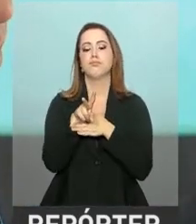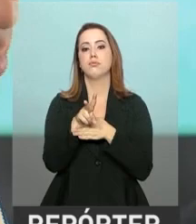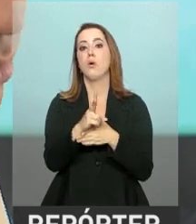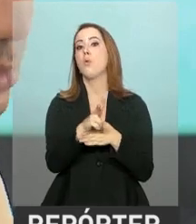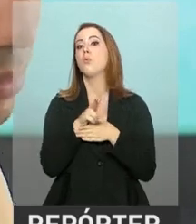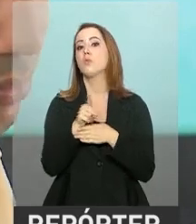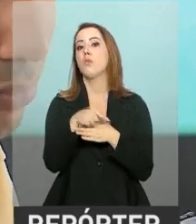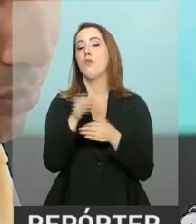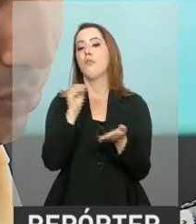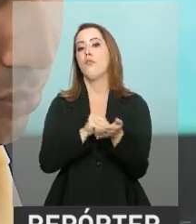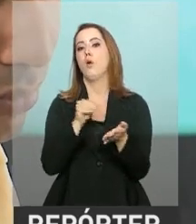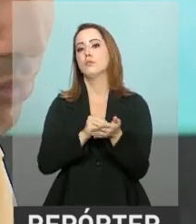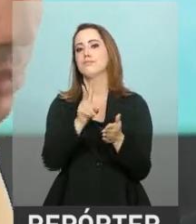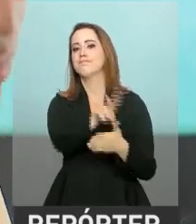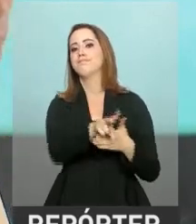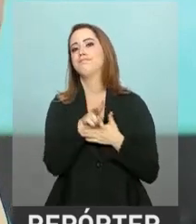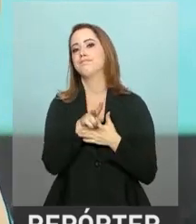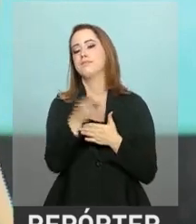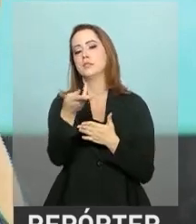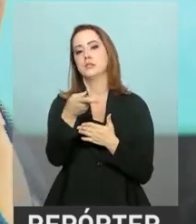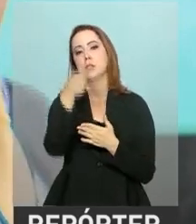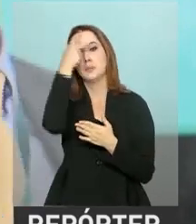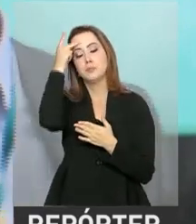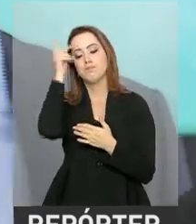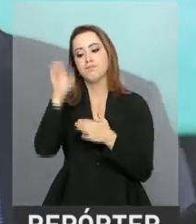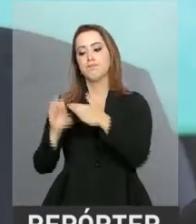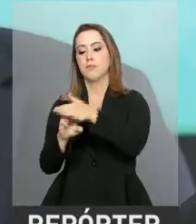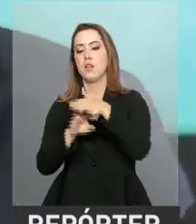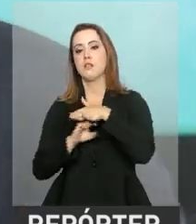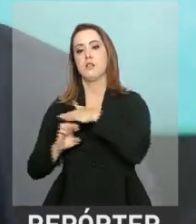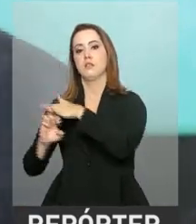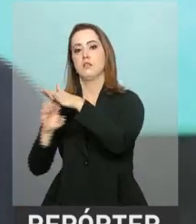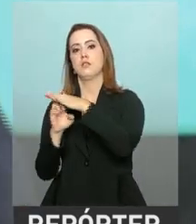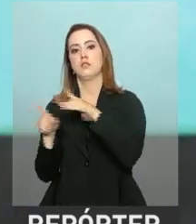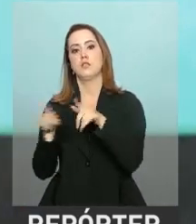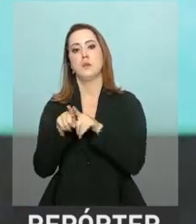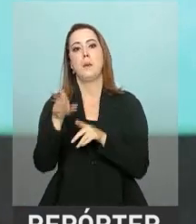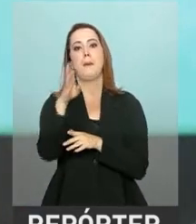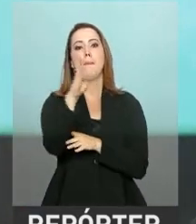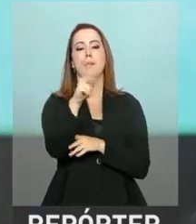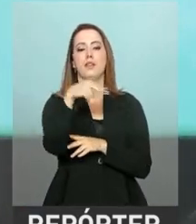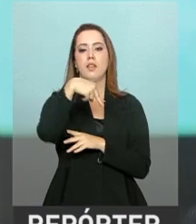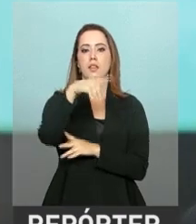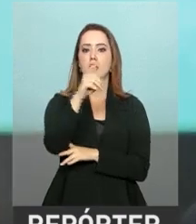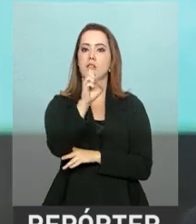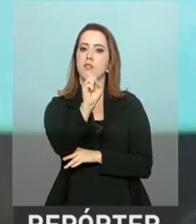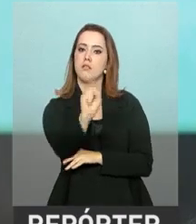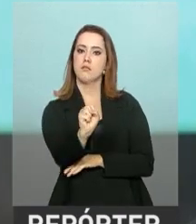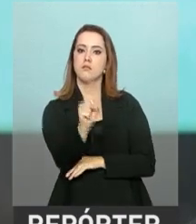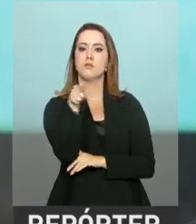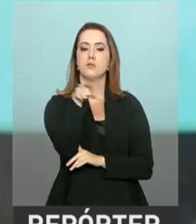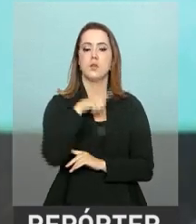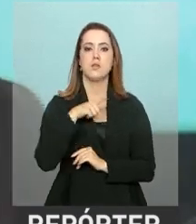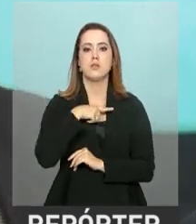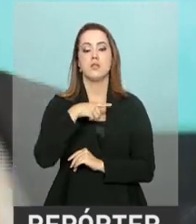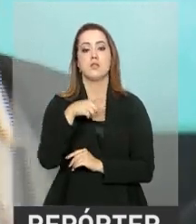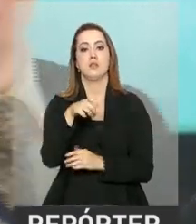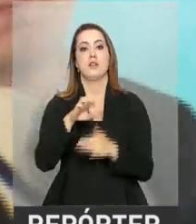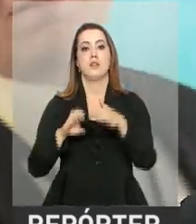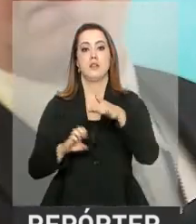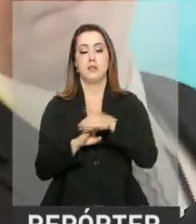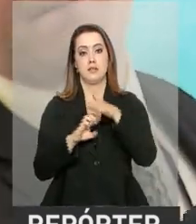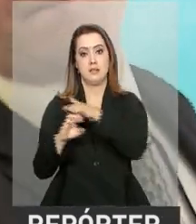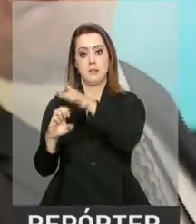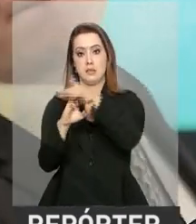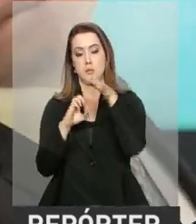as empresas, de linhas de financiamento do BNDES, que as empresas estão